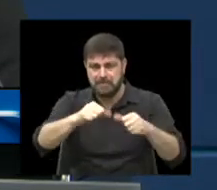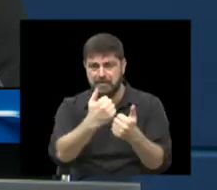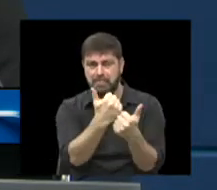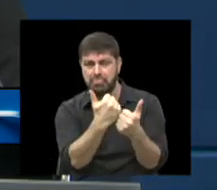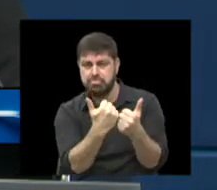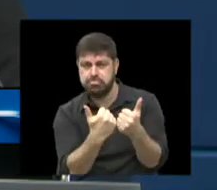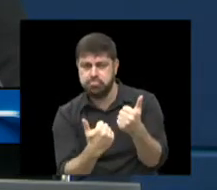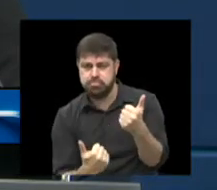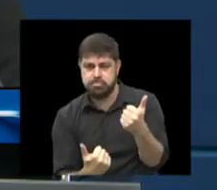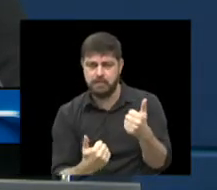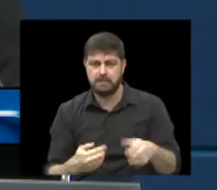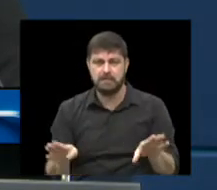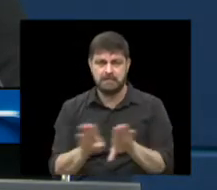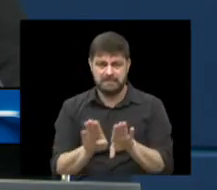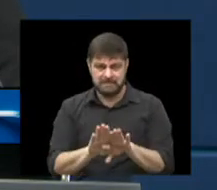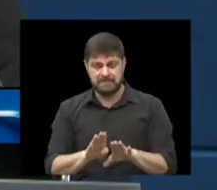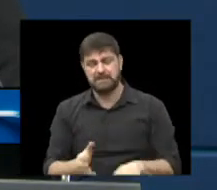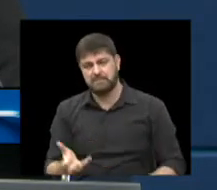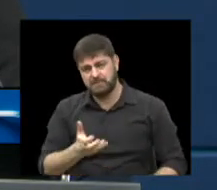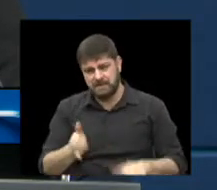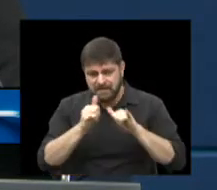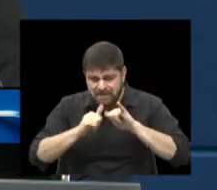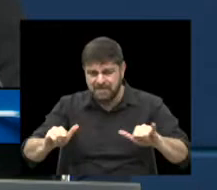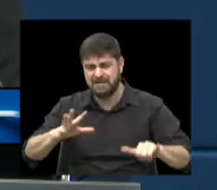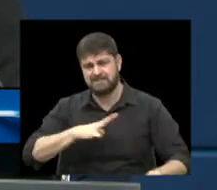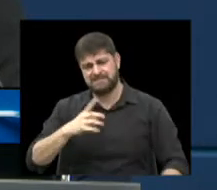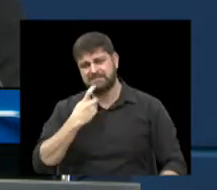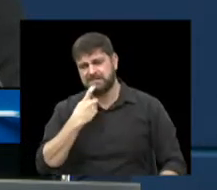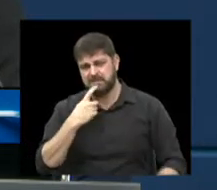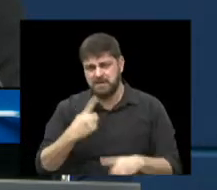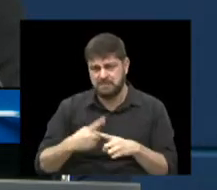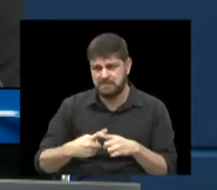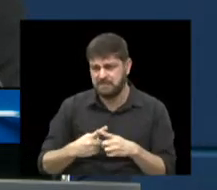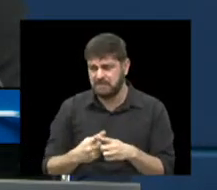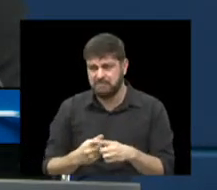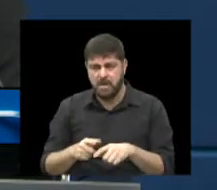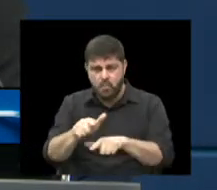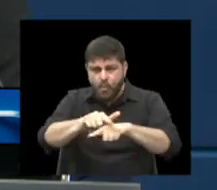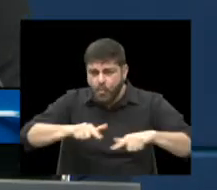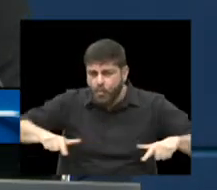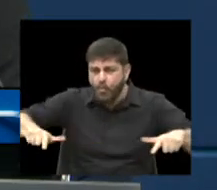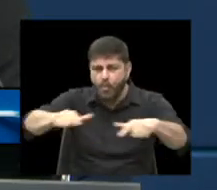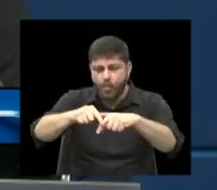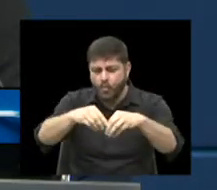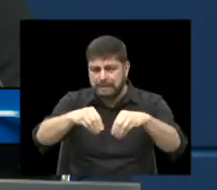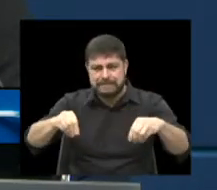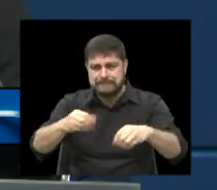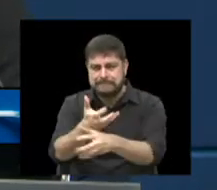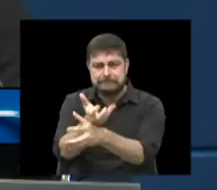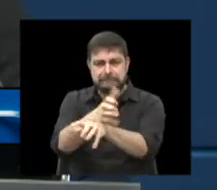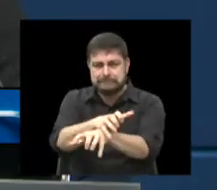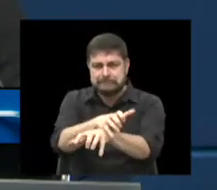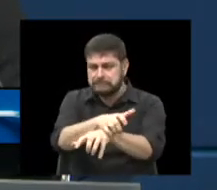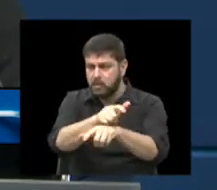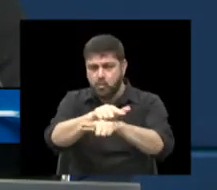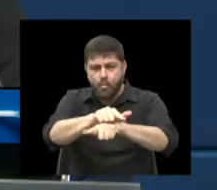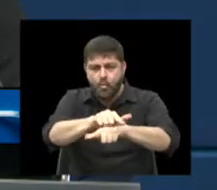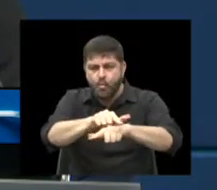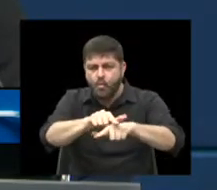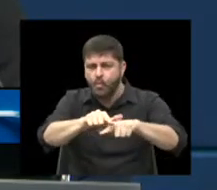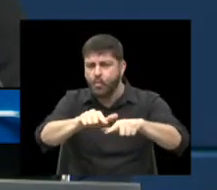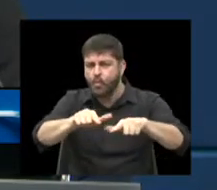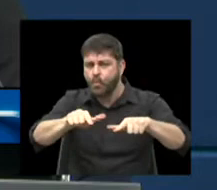isso também tem uma implicação grande na cidade, porque a cidade vai ficar deserta. na prática, significa criar um